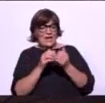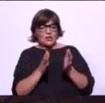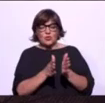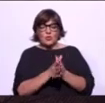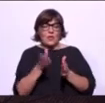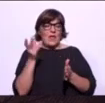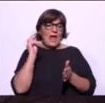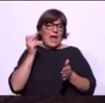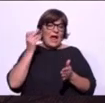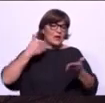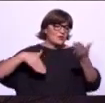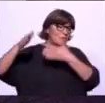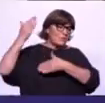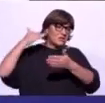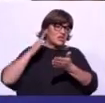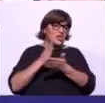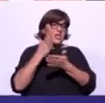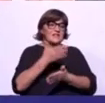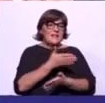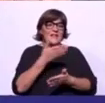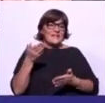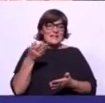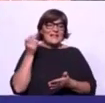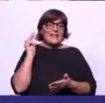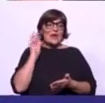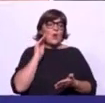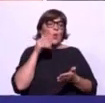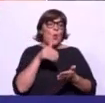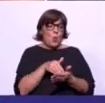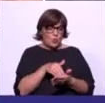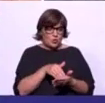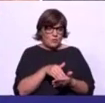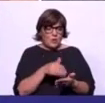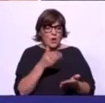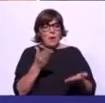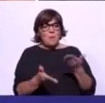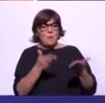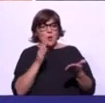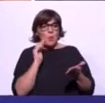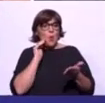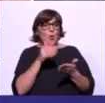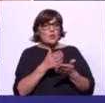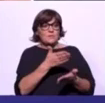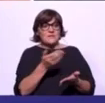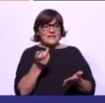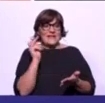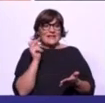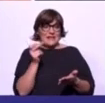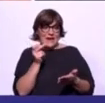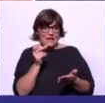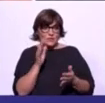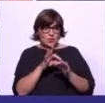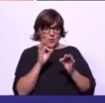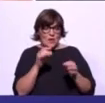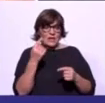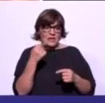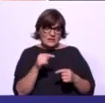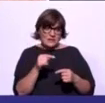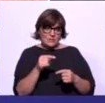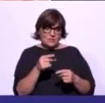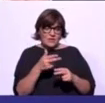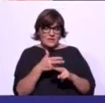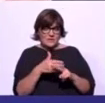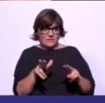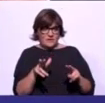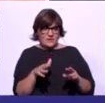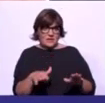anos de títulos de Jorge Nuno Pinto da Costa. Mas para comparar esses últimos 17 anos coincidentes, temos então que a diferença,